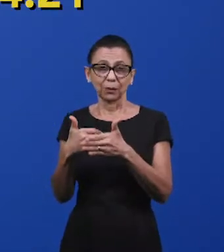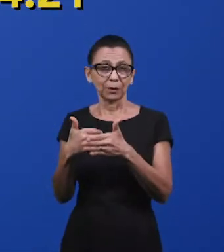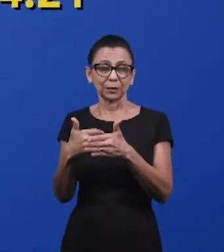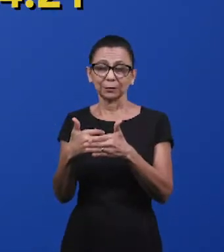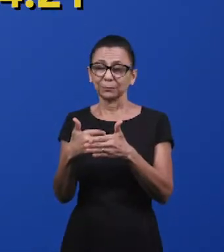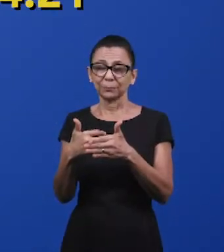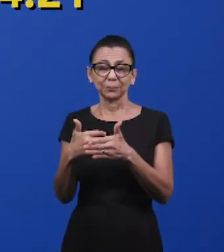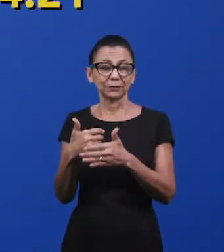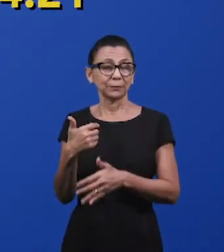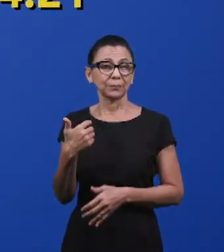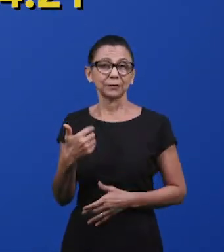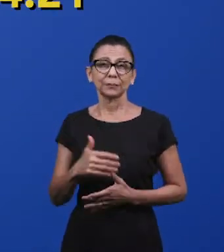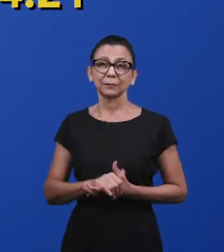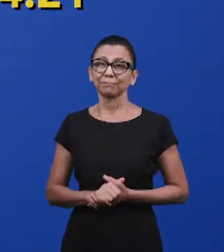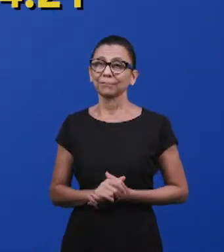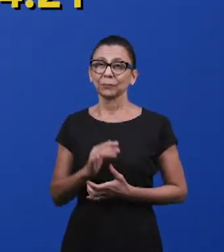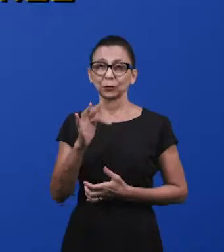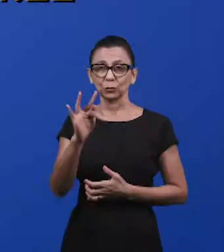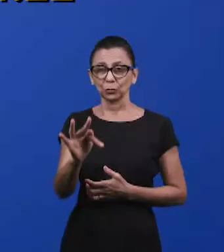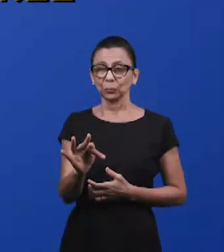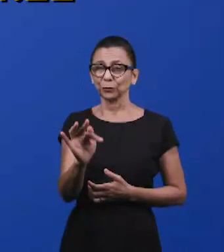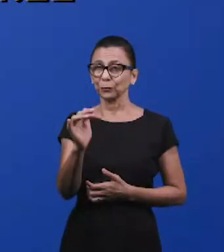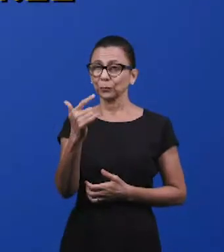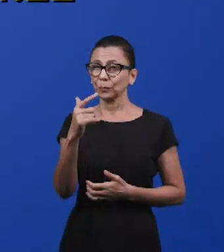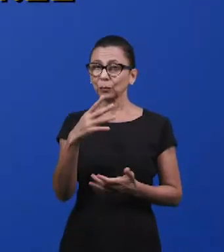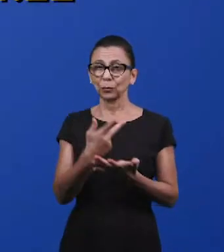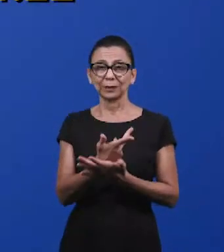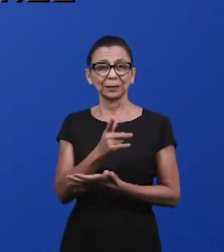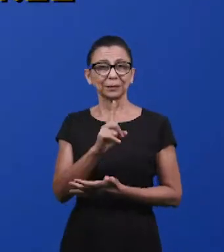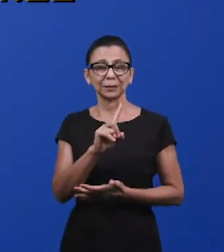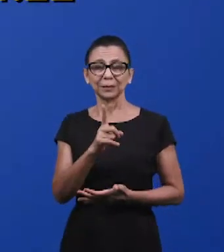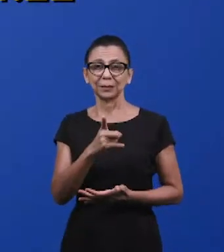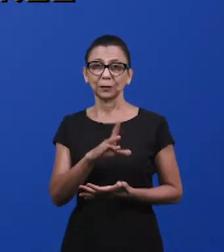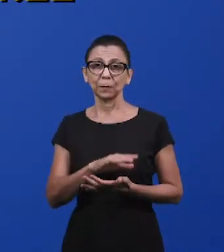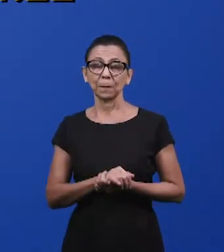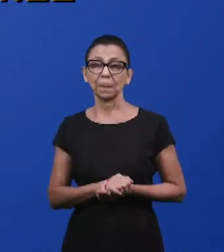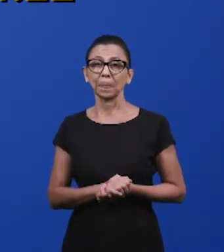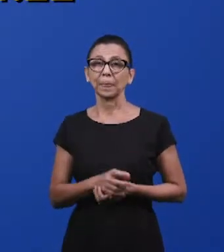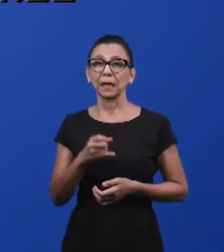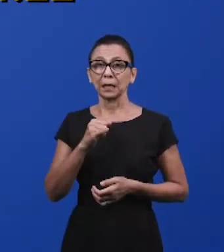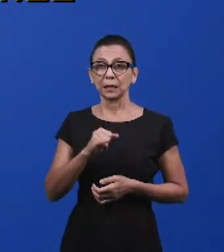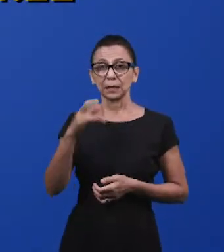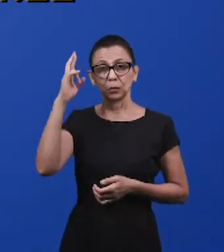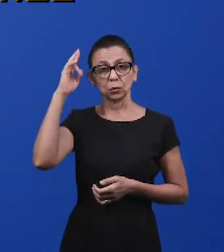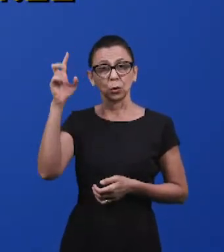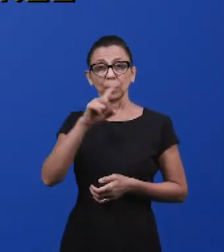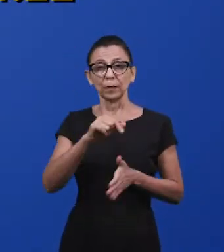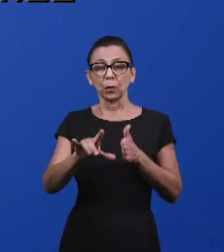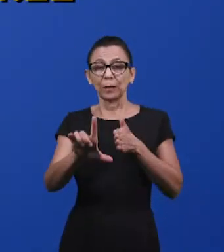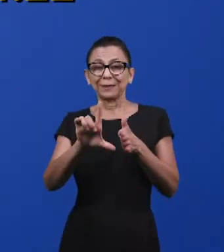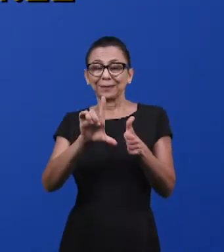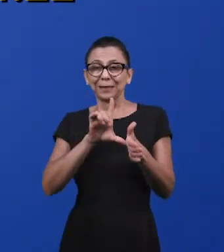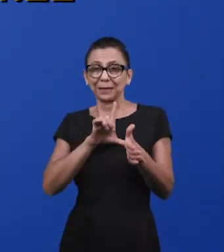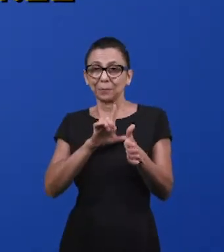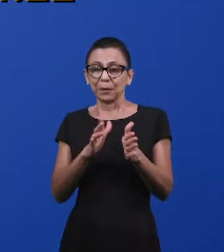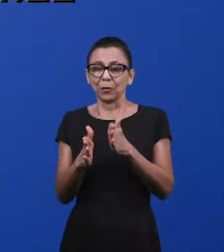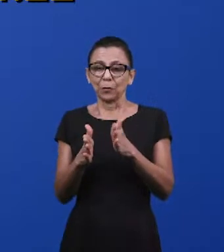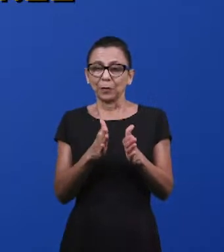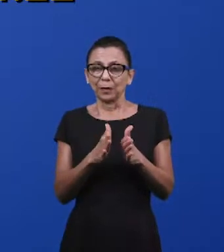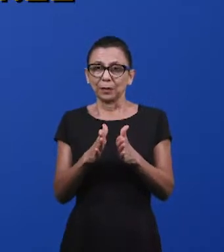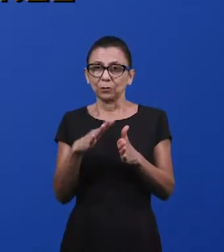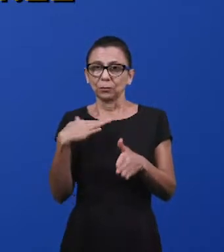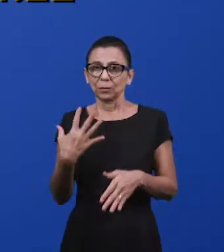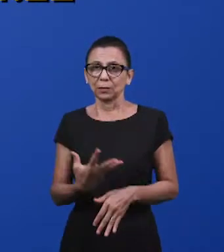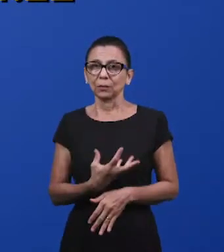nem tampouco há de haver. E se aqueles dias não fossem abreviados, nenhuma carne se salvaria,